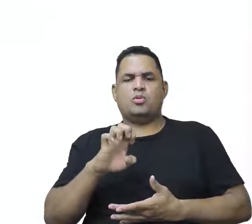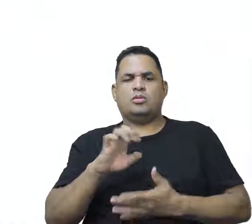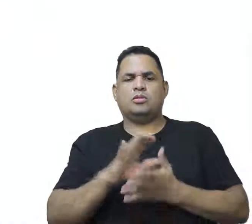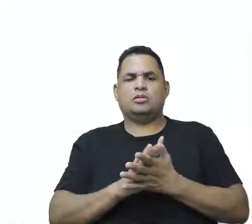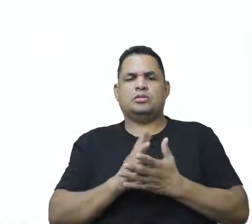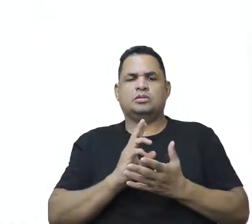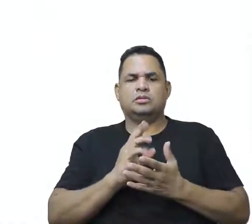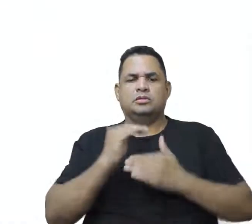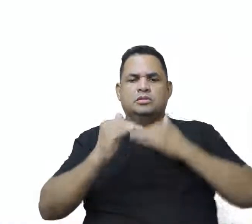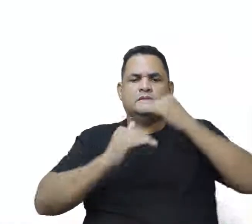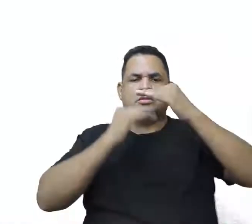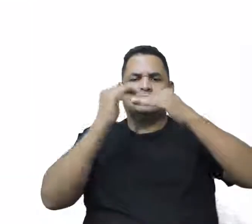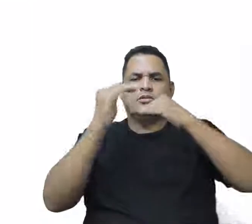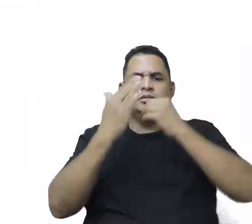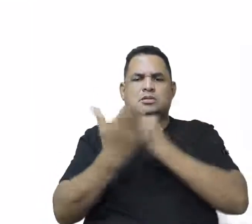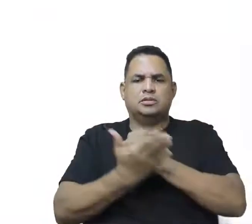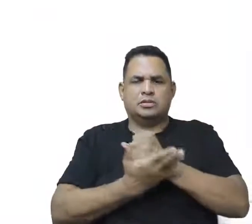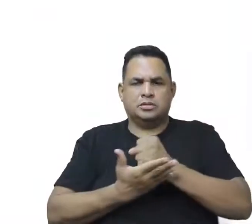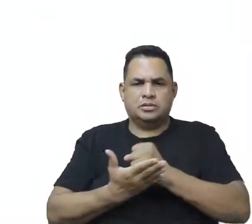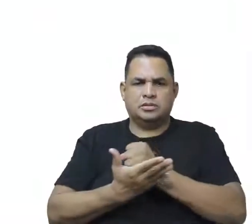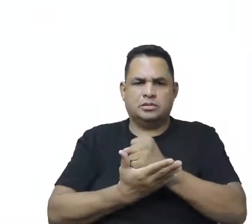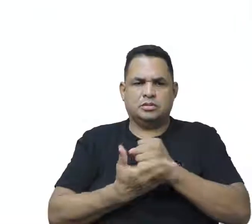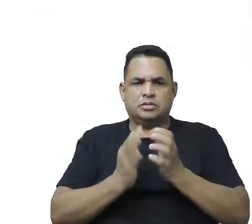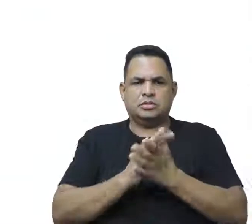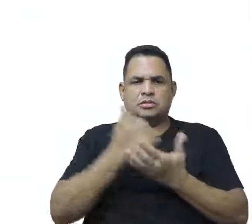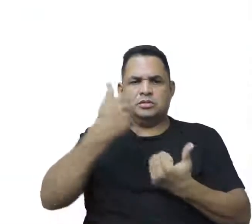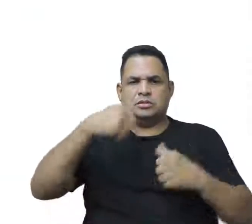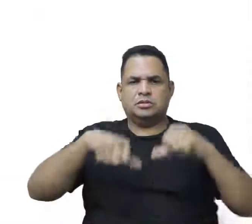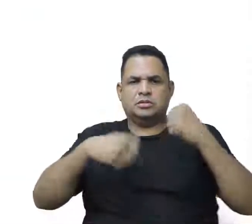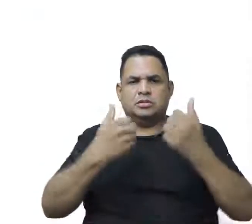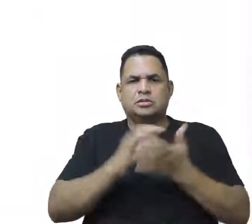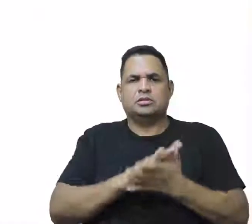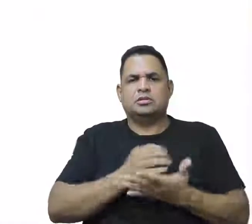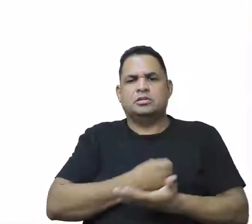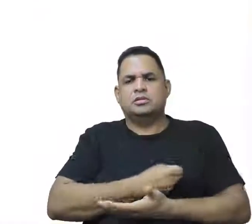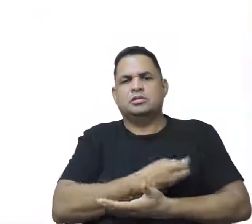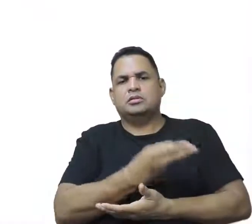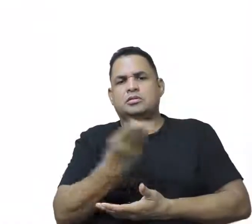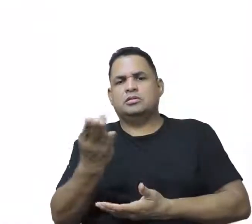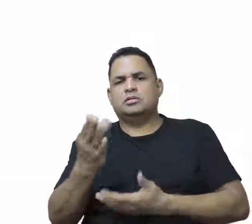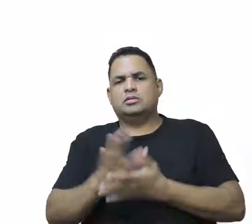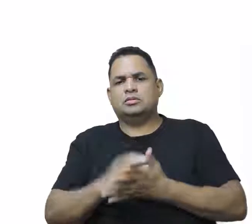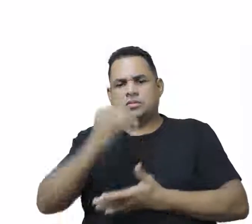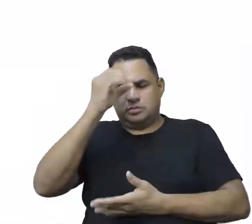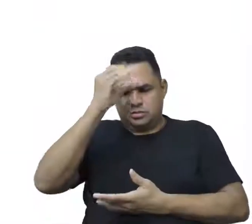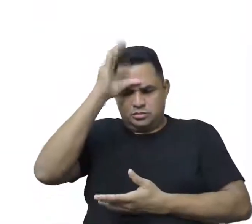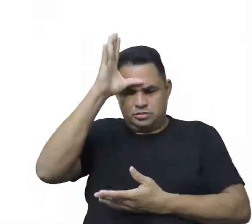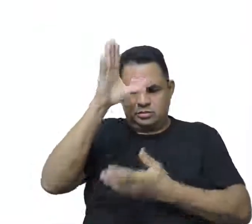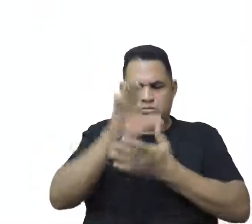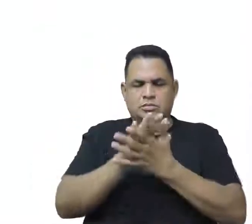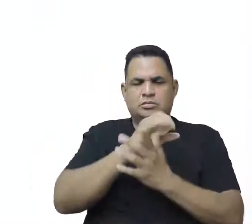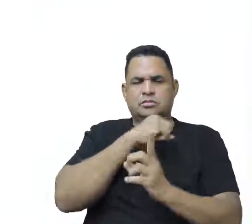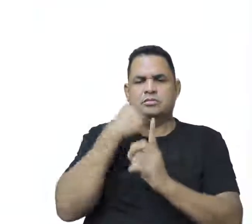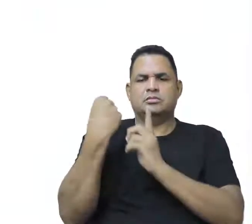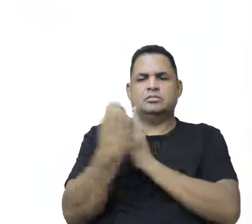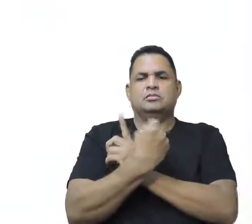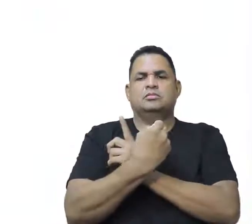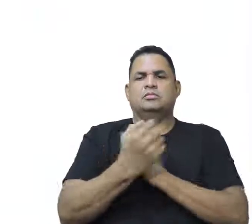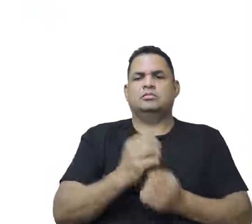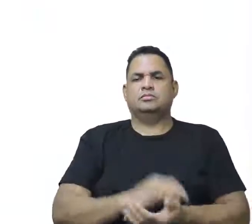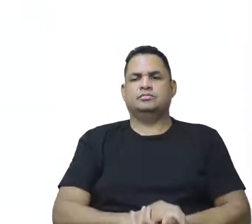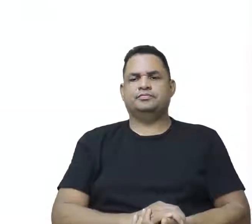Comte, o progresso se fundamenta na qualidade e na quantidade de conhecimentos